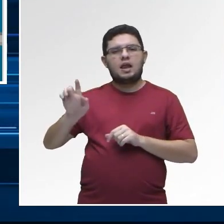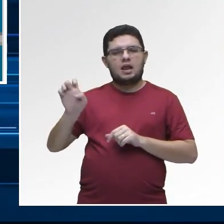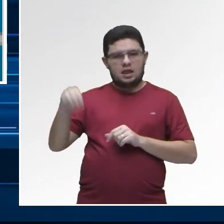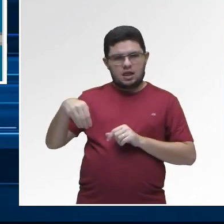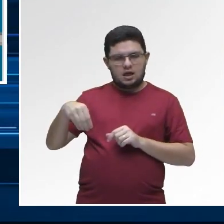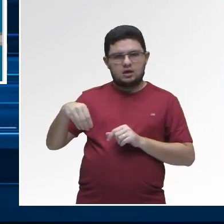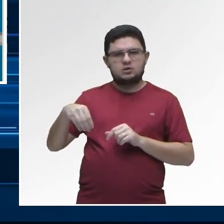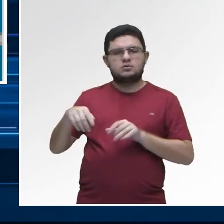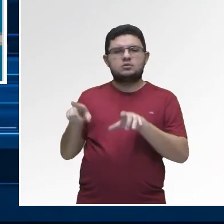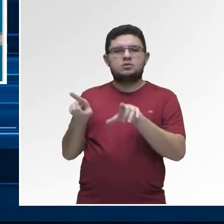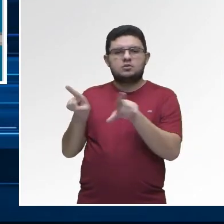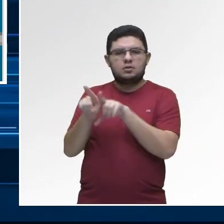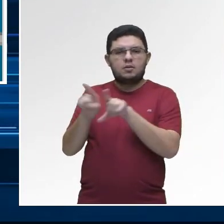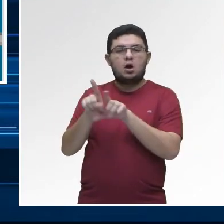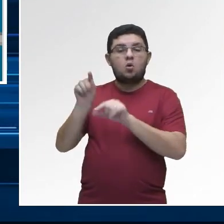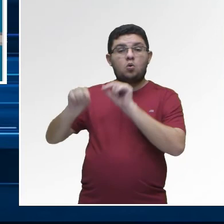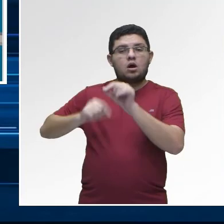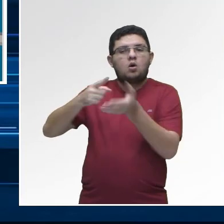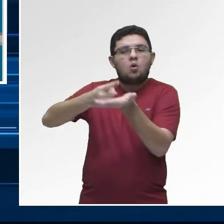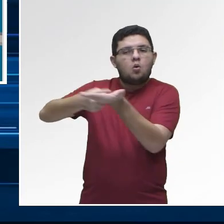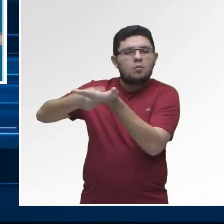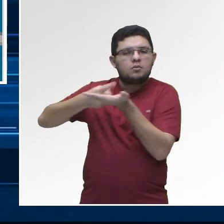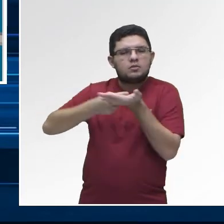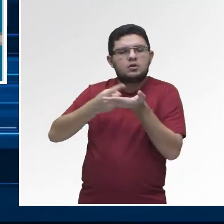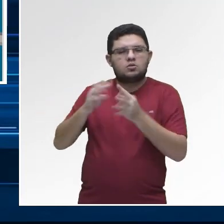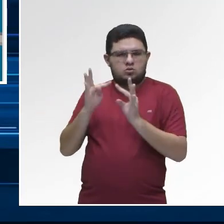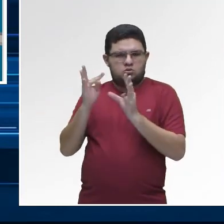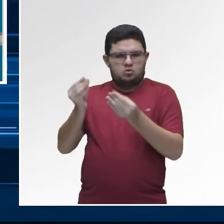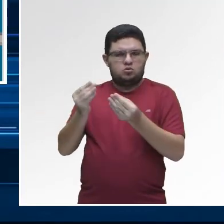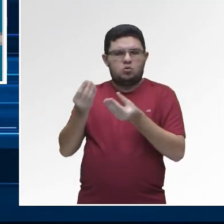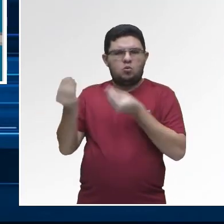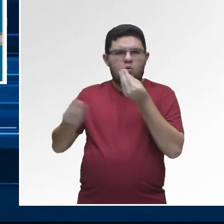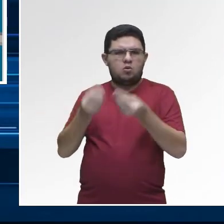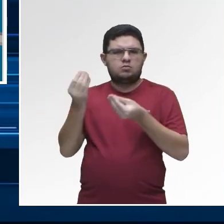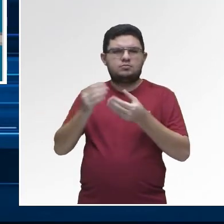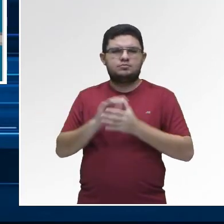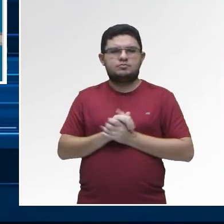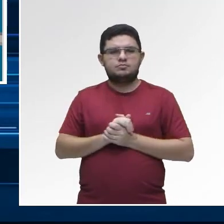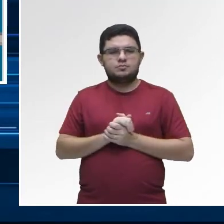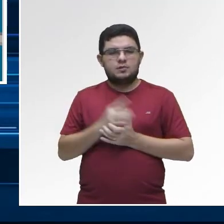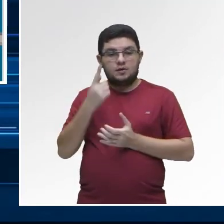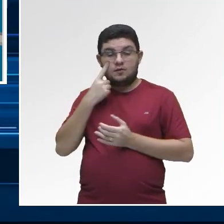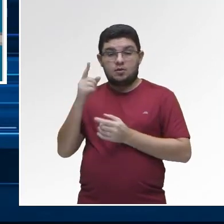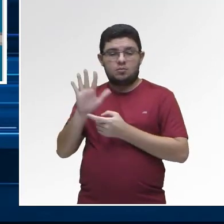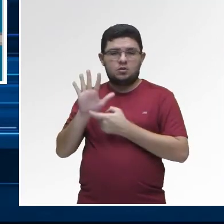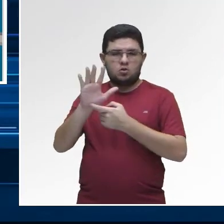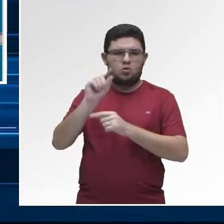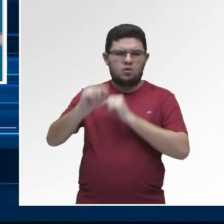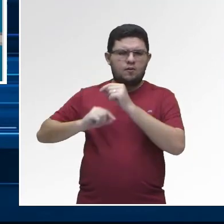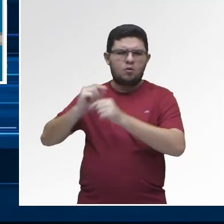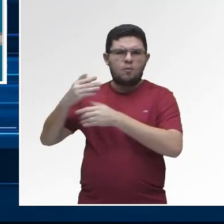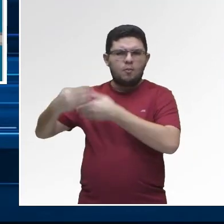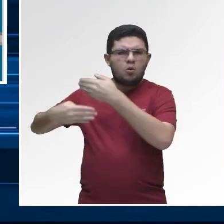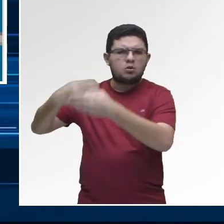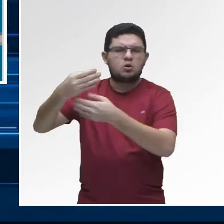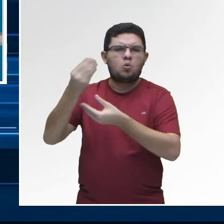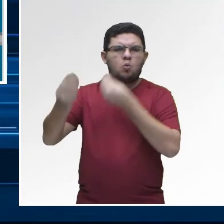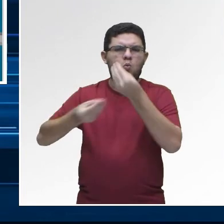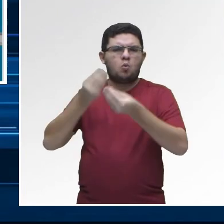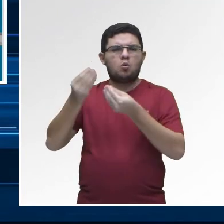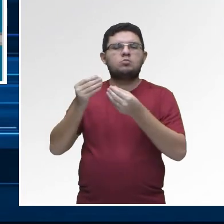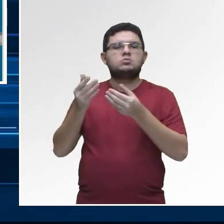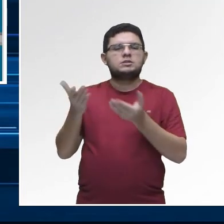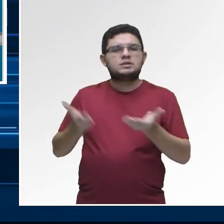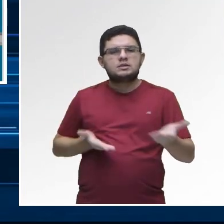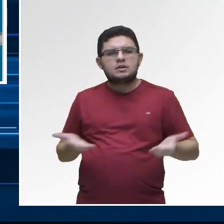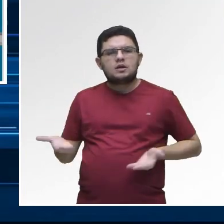né, de fidelização. Vamos então ver como é que funcionava o tal desse processo de fidelização entre servos